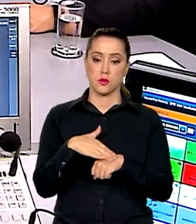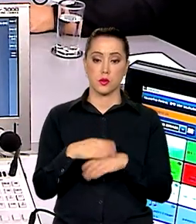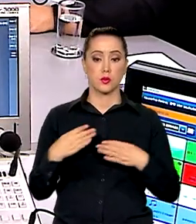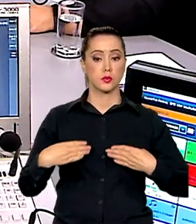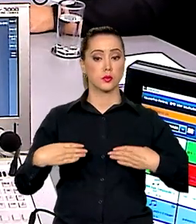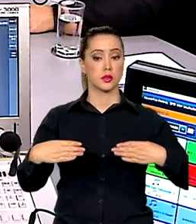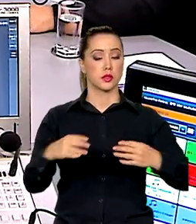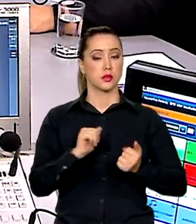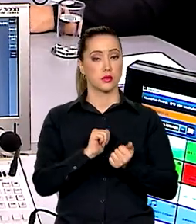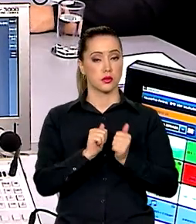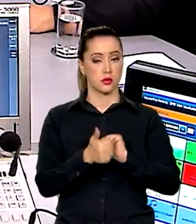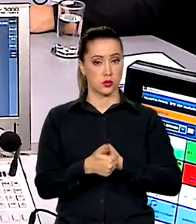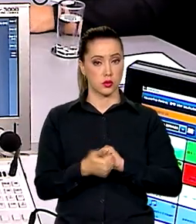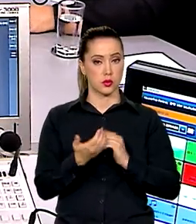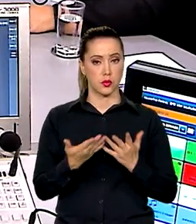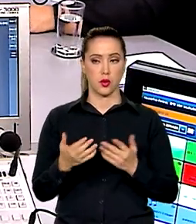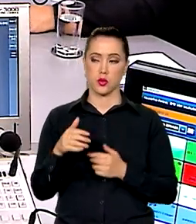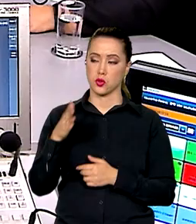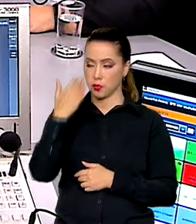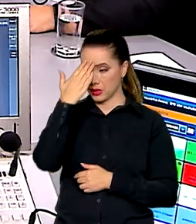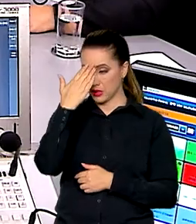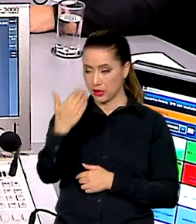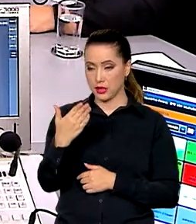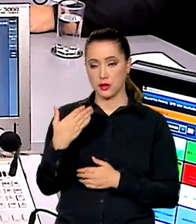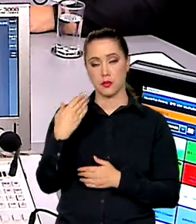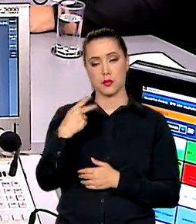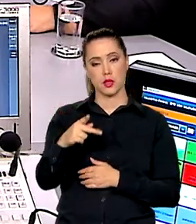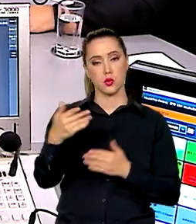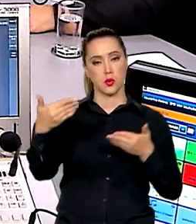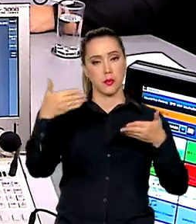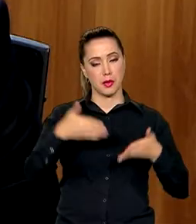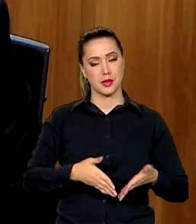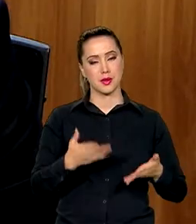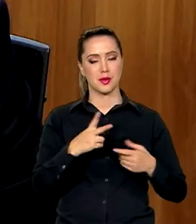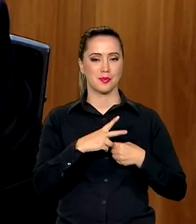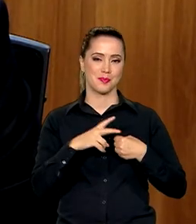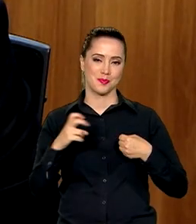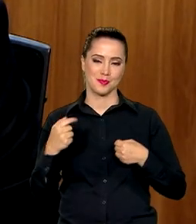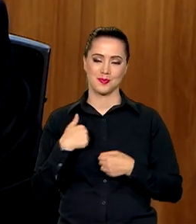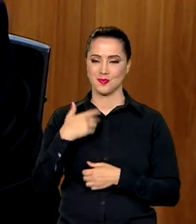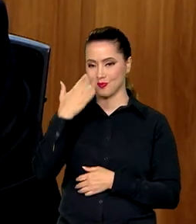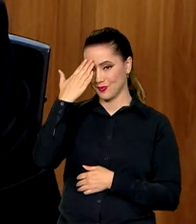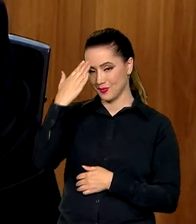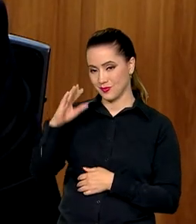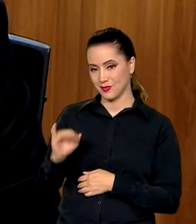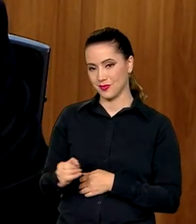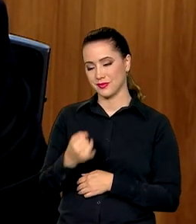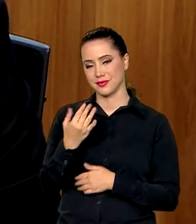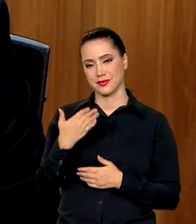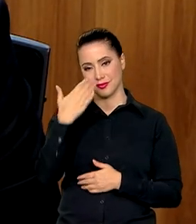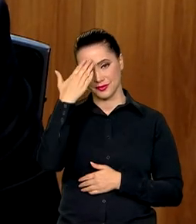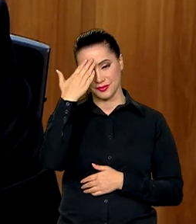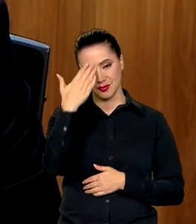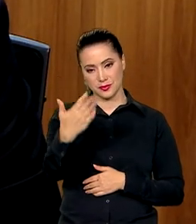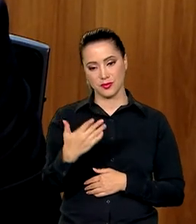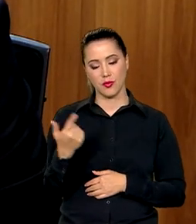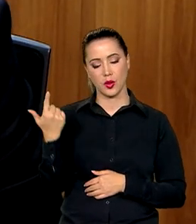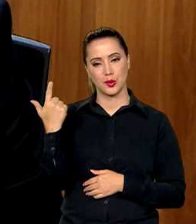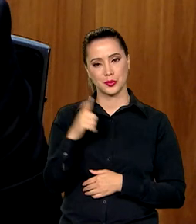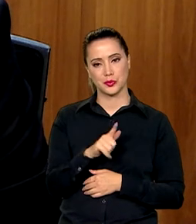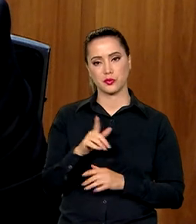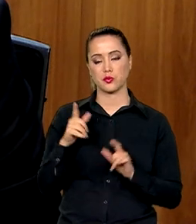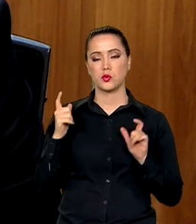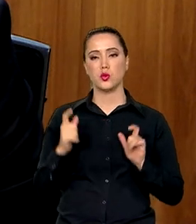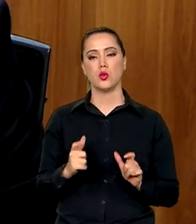Esporte and fufuca Obrigada Ministro pela sua participação aqui na voz do Brasil Eu que agradeço a oportunidade agradeço mais uma vez o